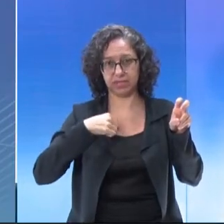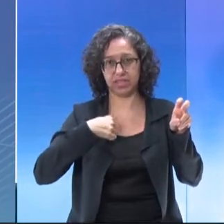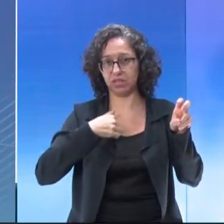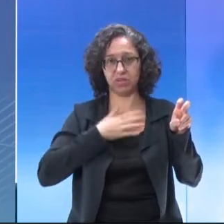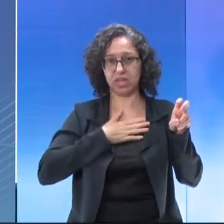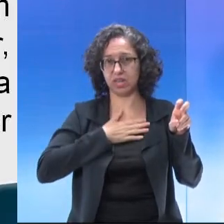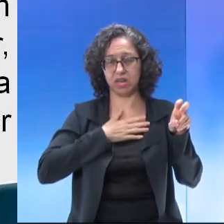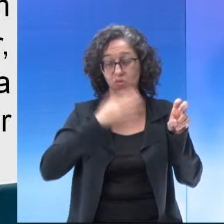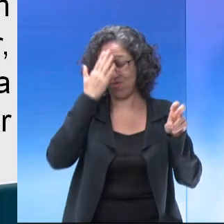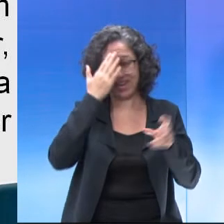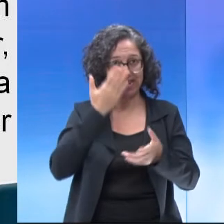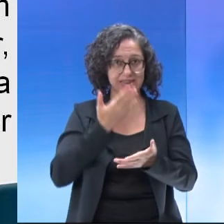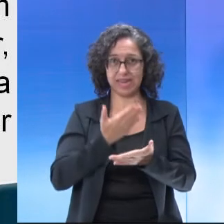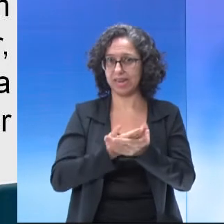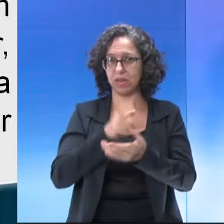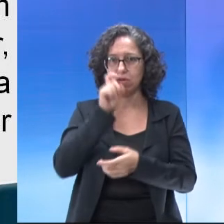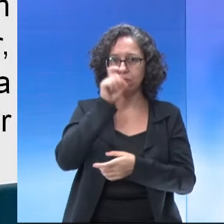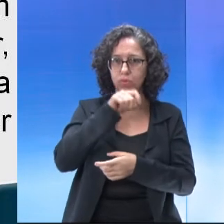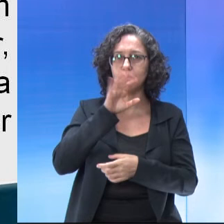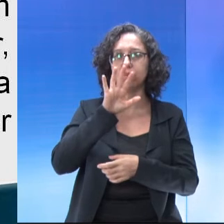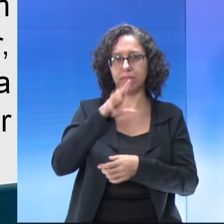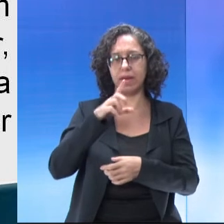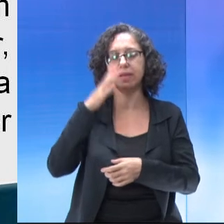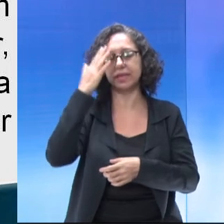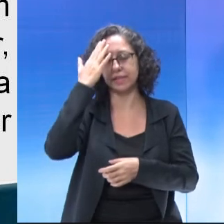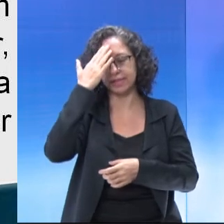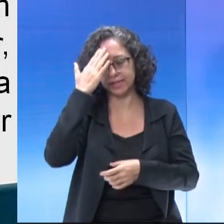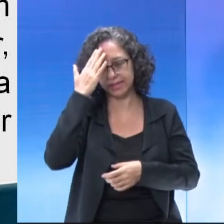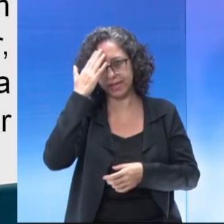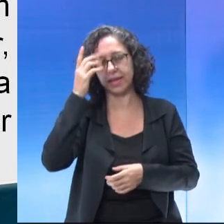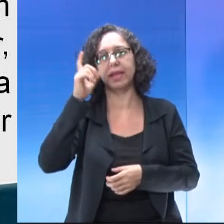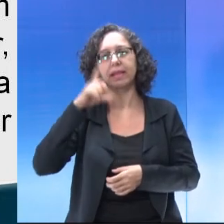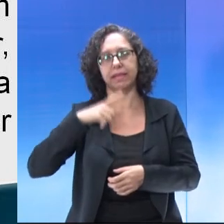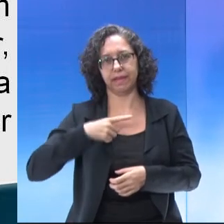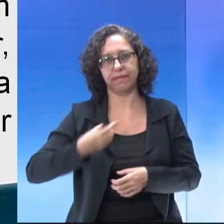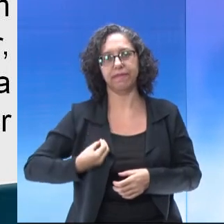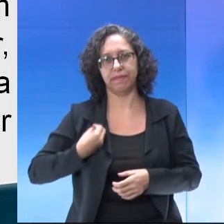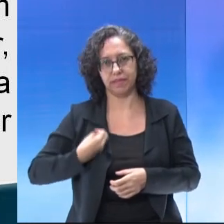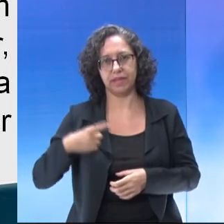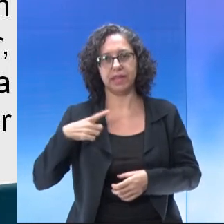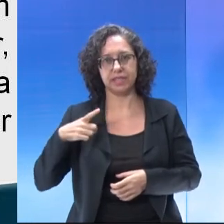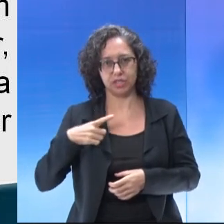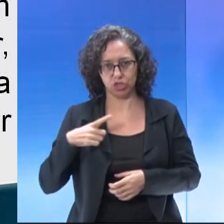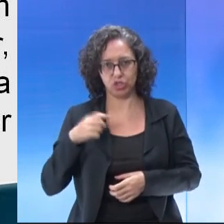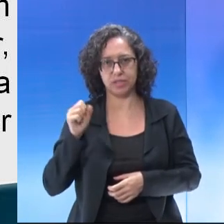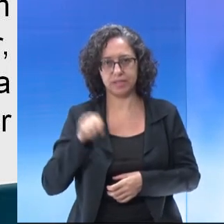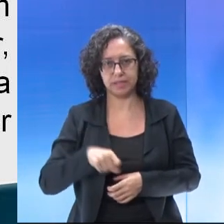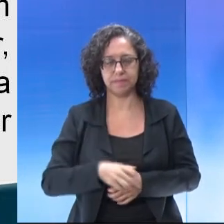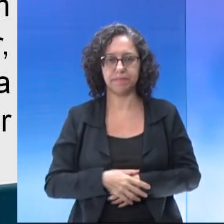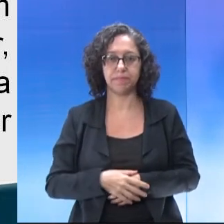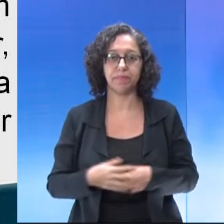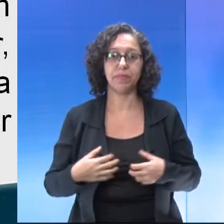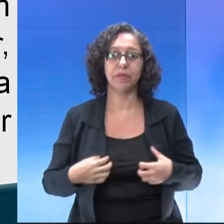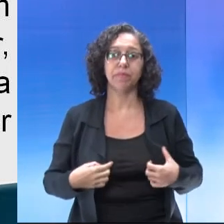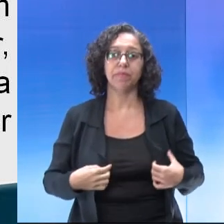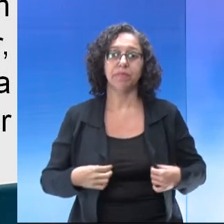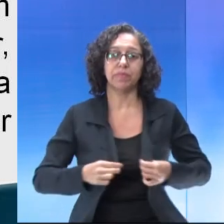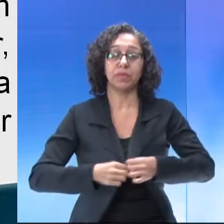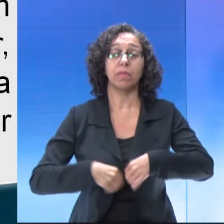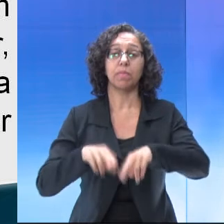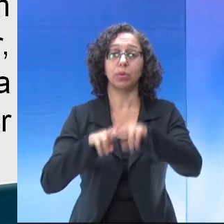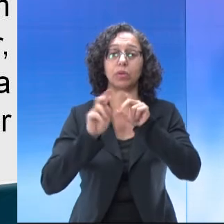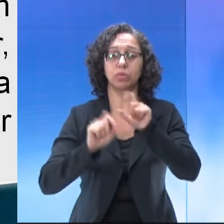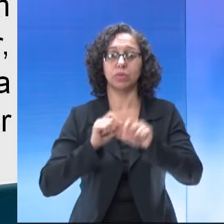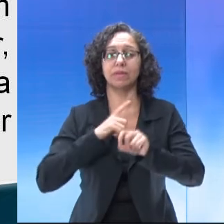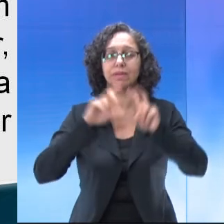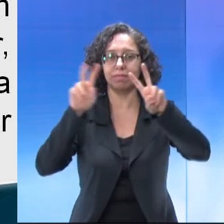intertextualidade. Quando eu falo intertextualidade, está correto. E quando houve a fala desse personagem, usou o quê? Aspas,